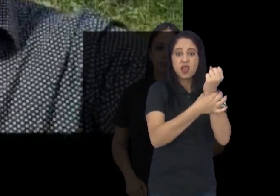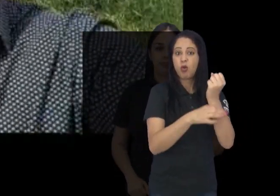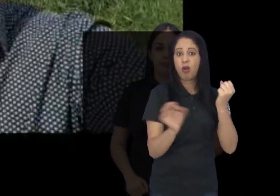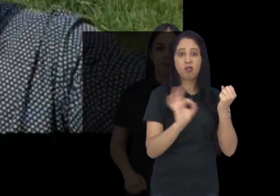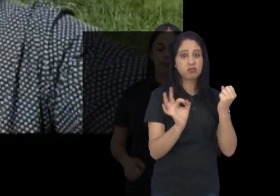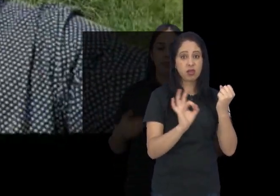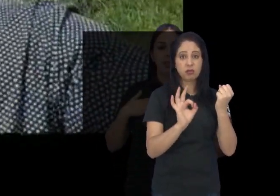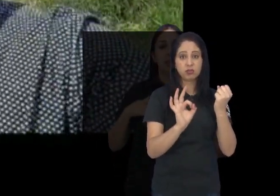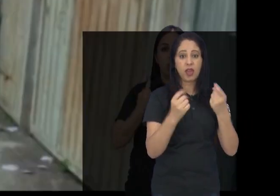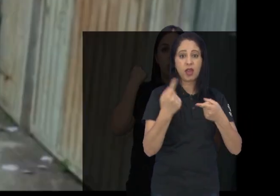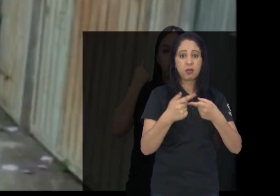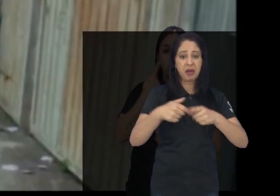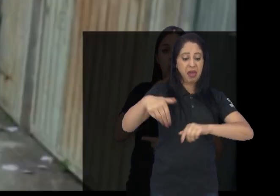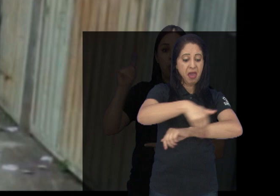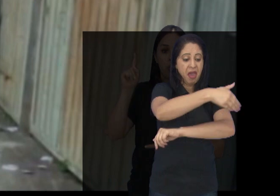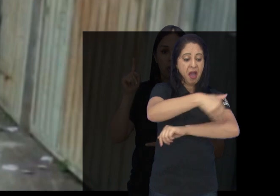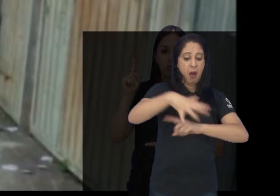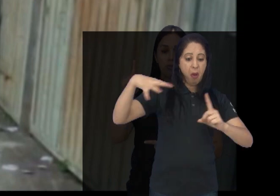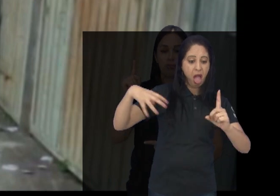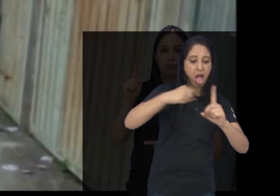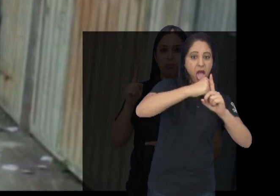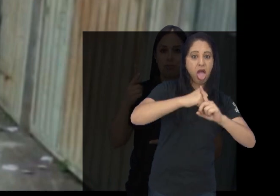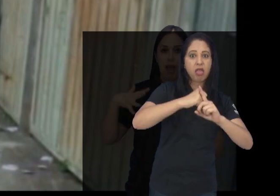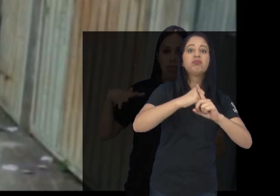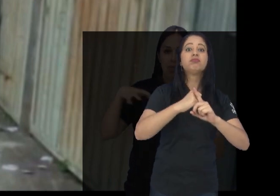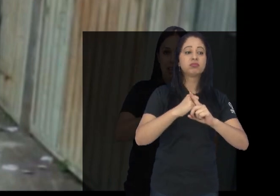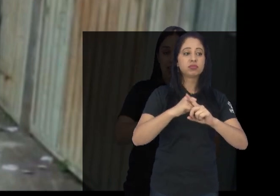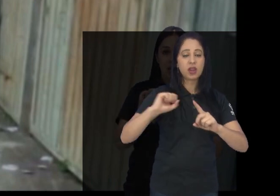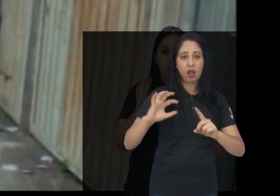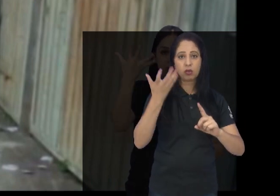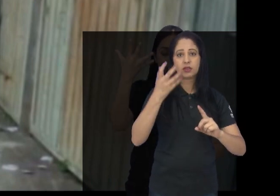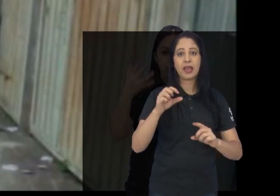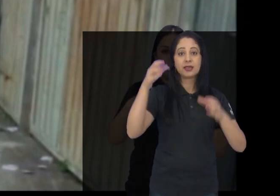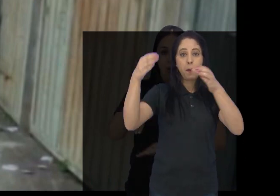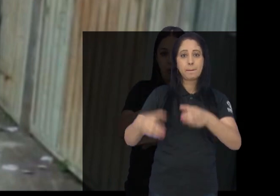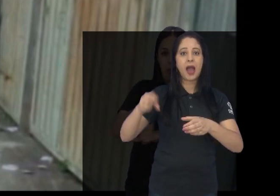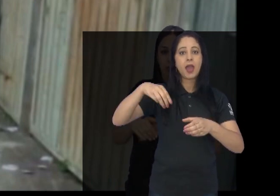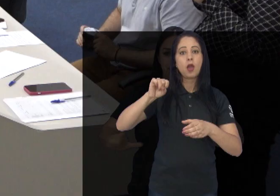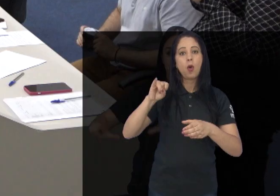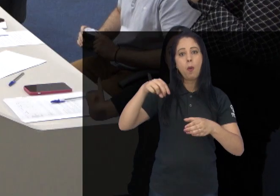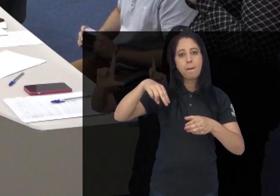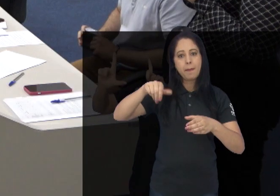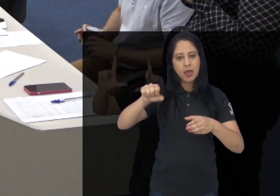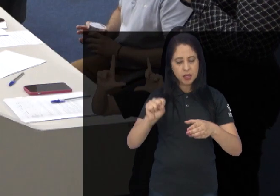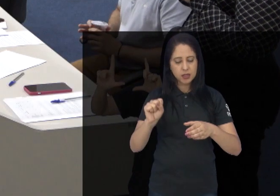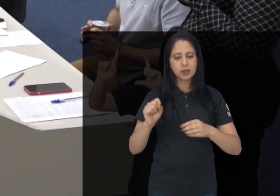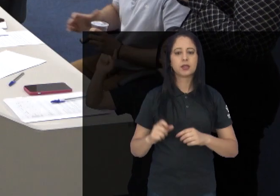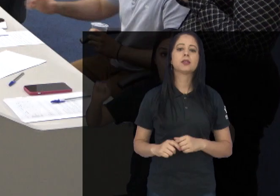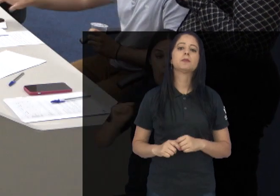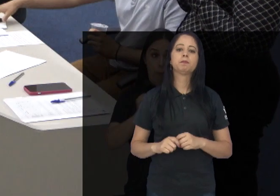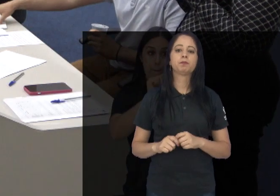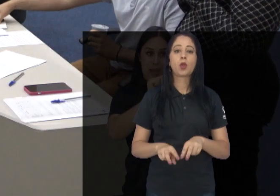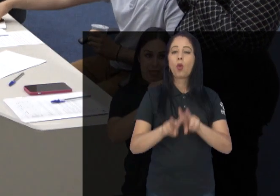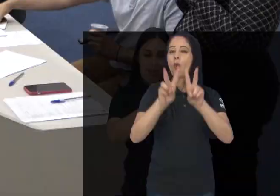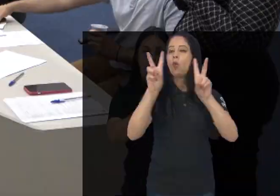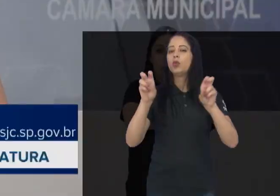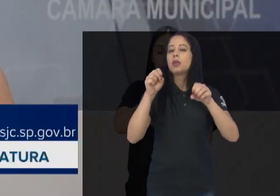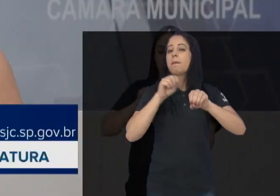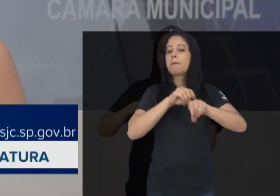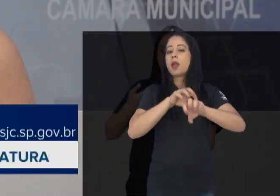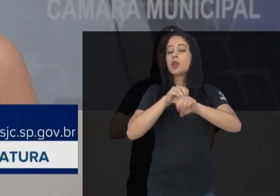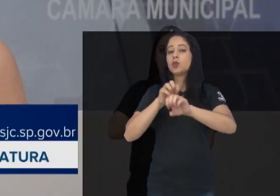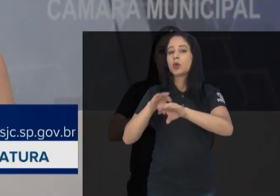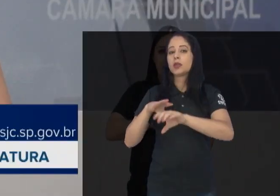bairro Minas Gerais. A solicitação é que a via passe a ser de mão única. No tema da educação,